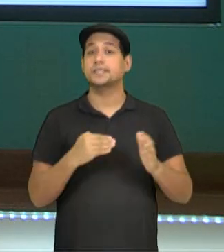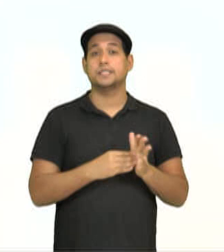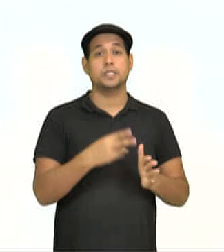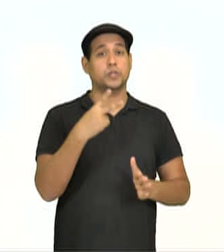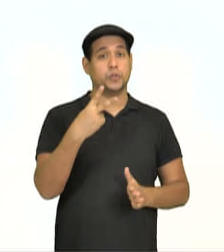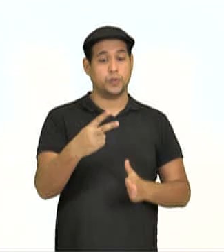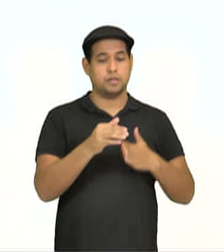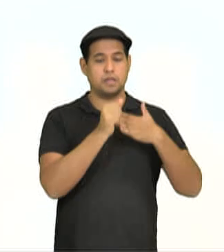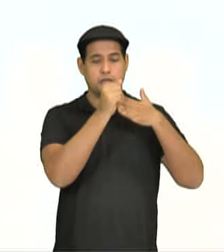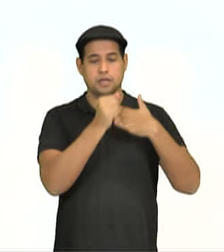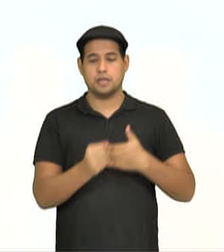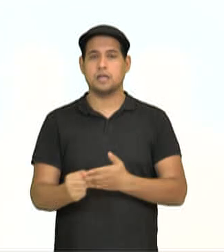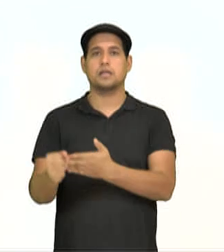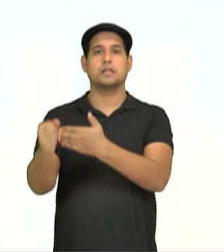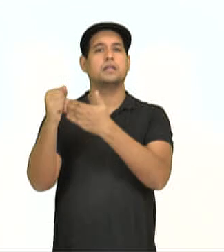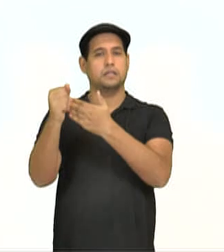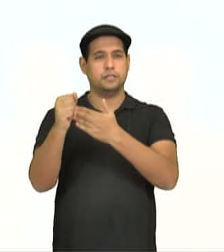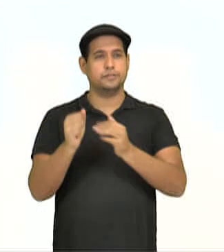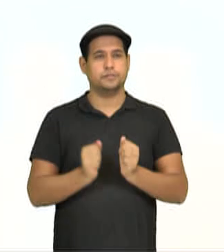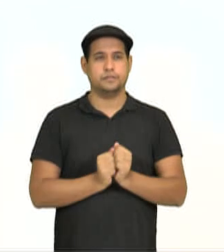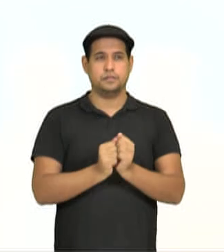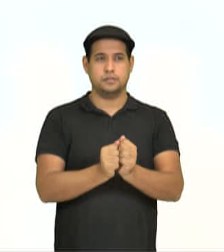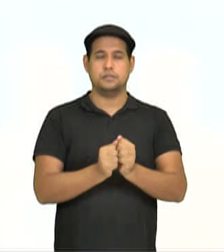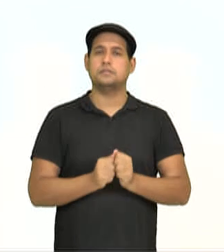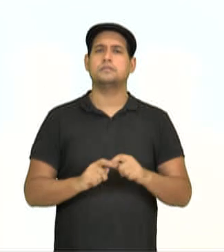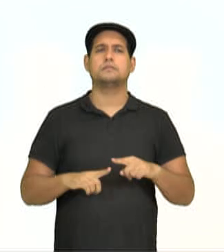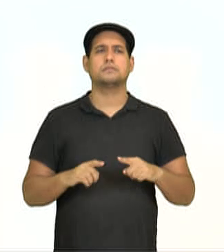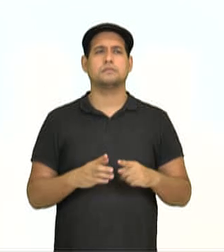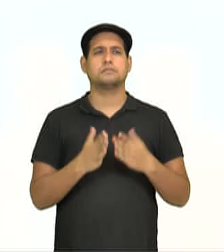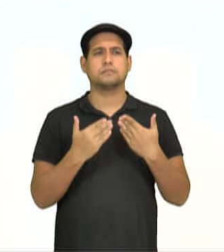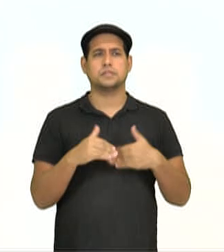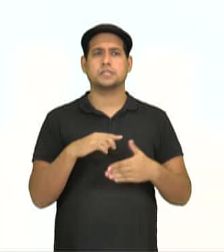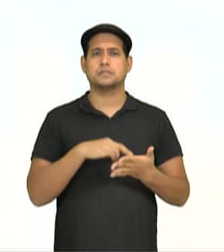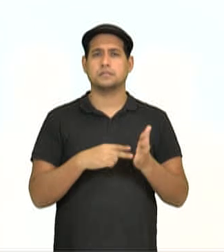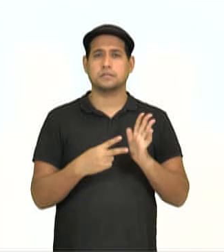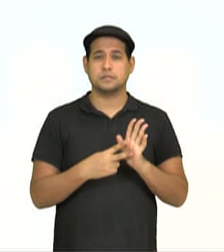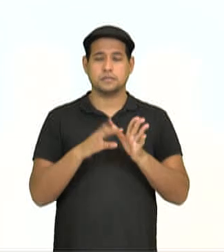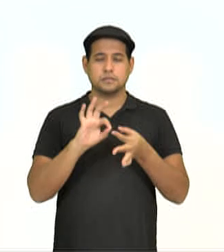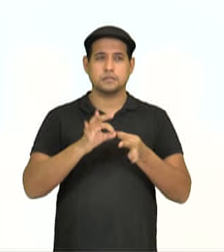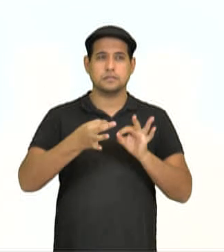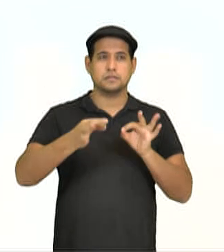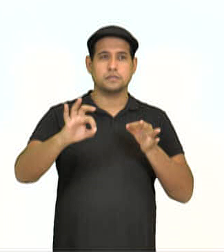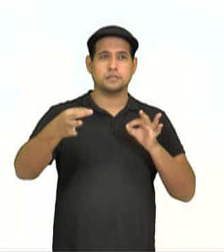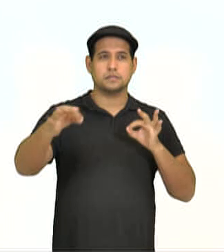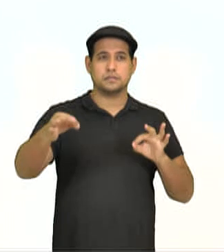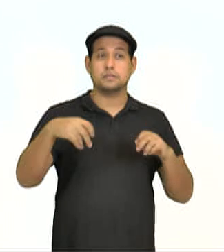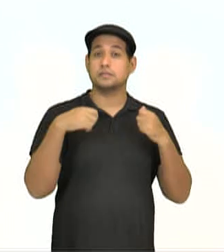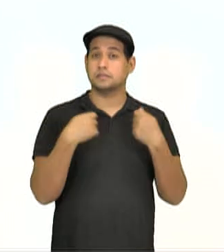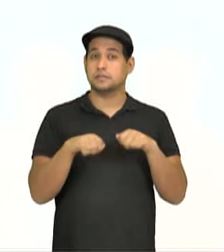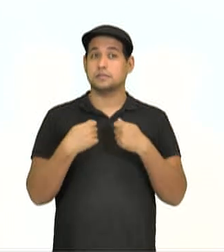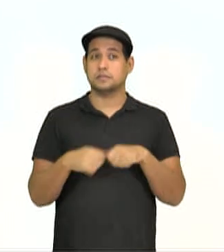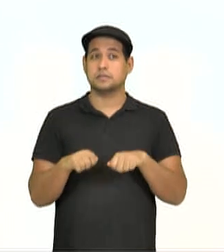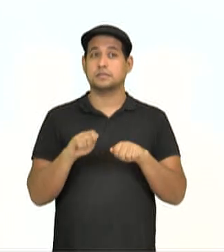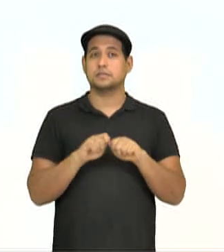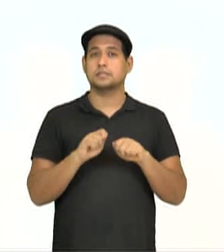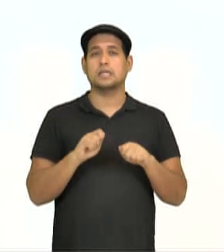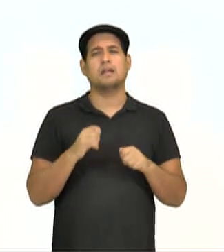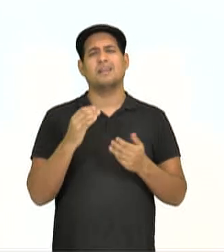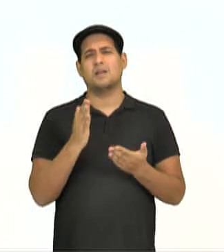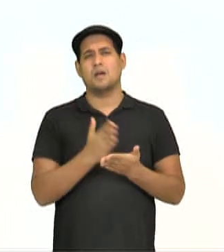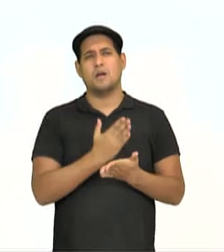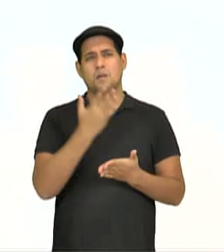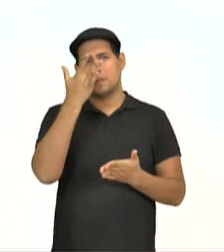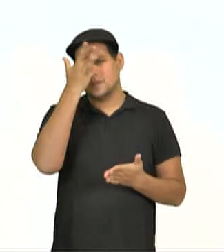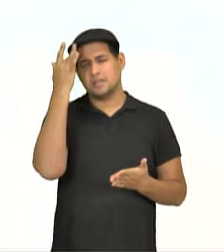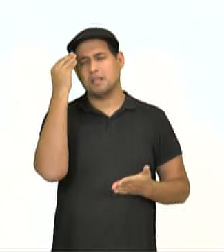2 atletas guia durante o percurso. Então, como essas provas são mais extensas, né, elas demandam mais resistência,